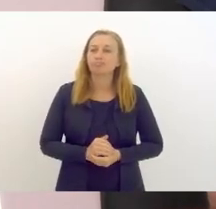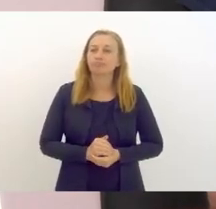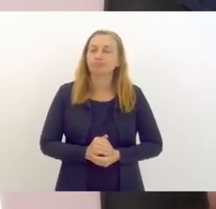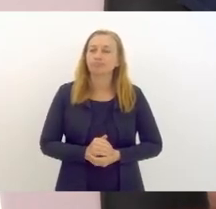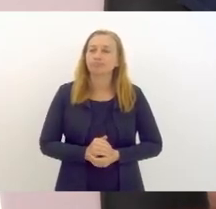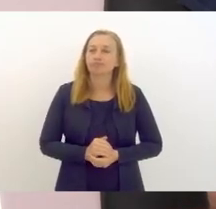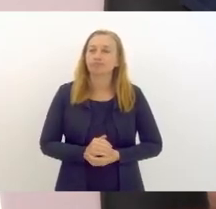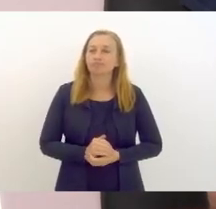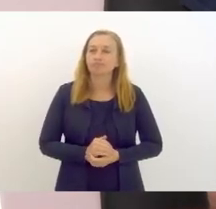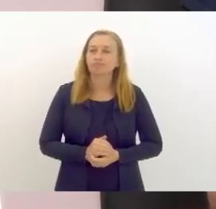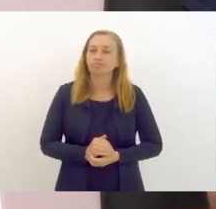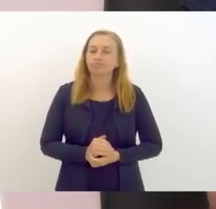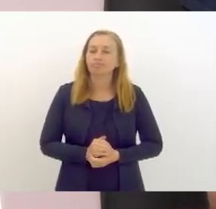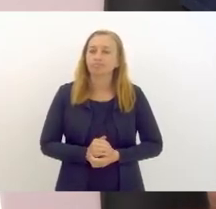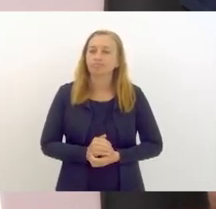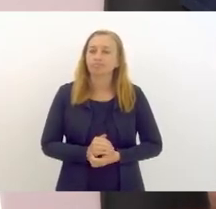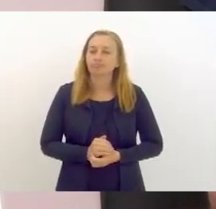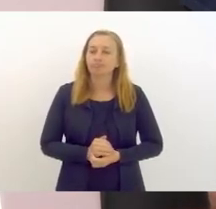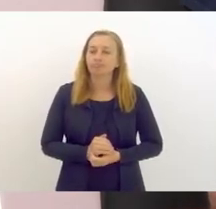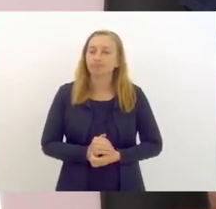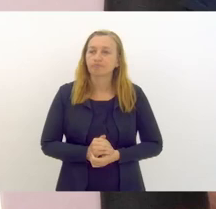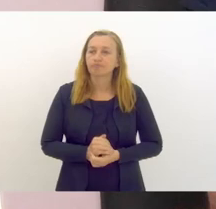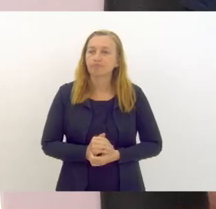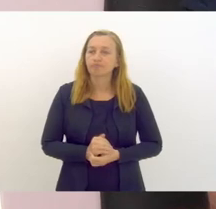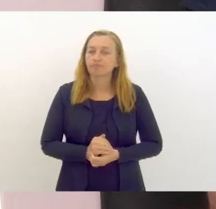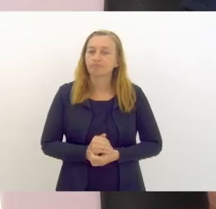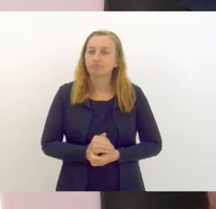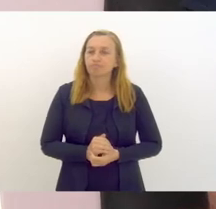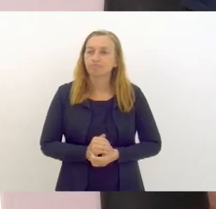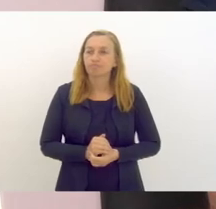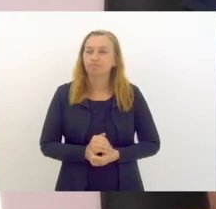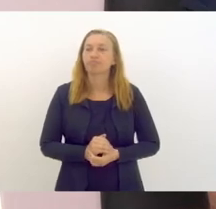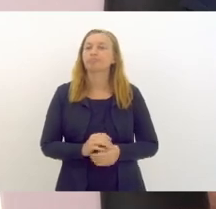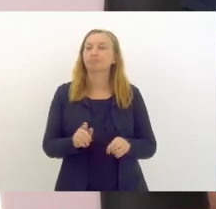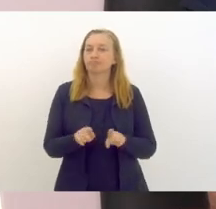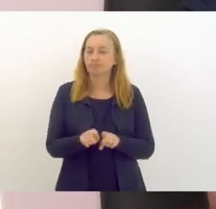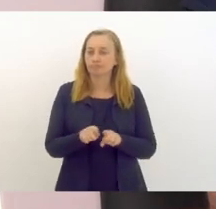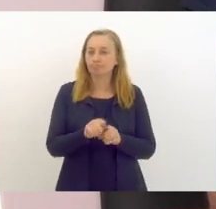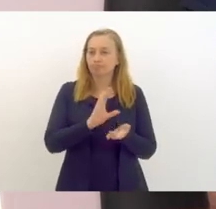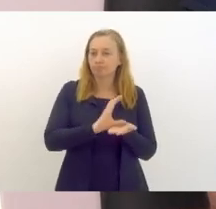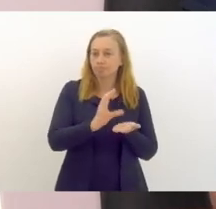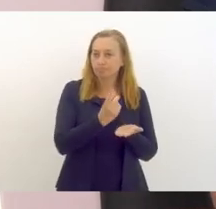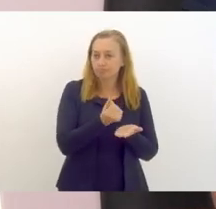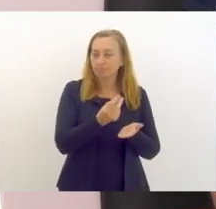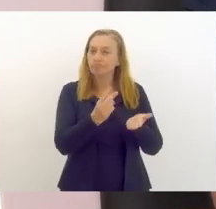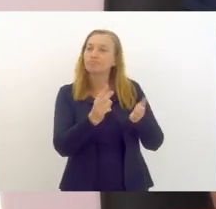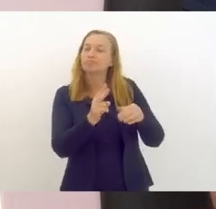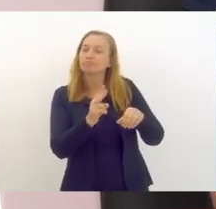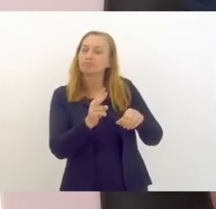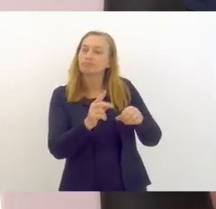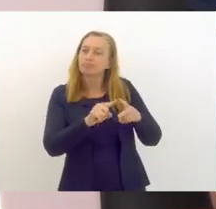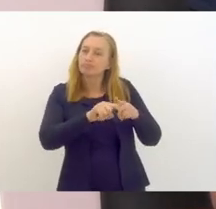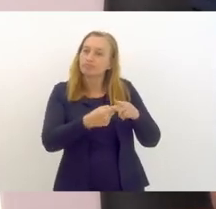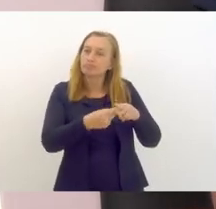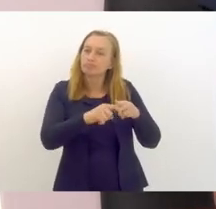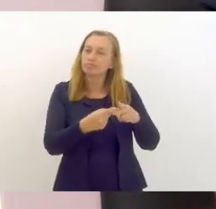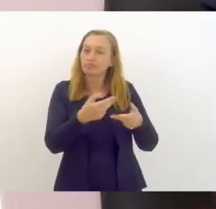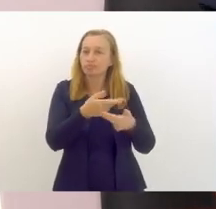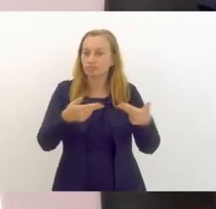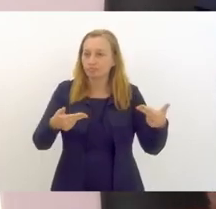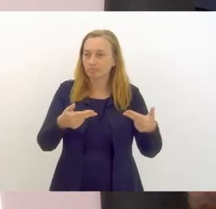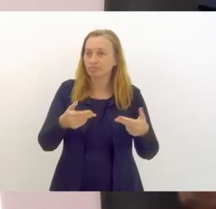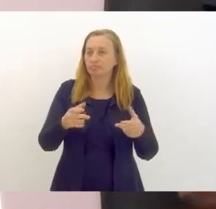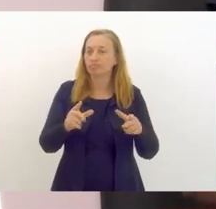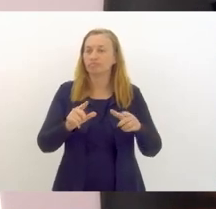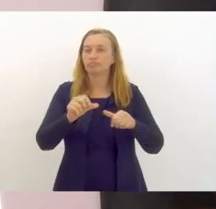Para além disso, a gente tem uma questão de verba de manutenção, que também está muito defasada. Muitas escolas que foram climatizadas, como aqui hoje eu